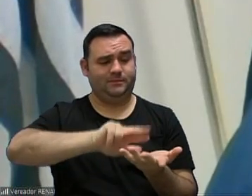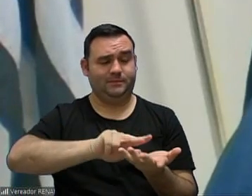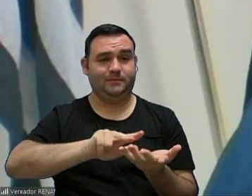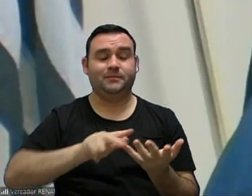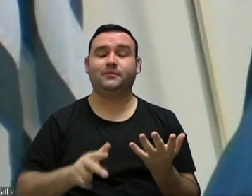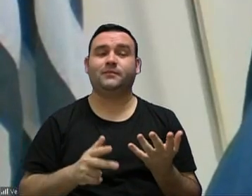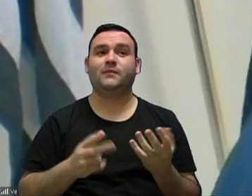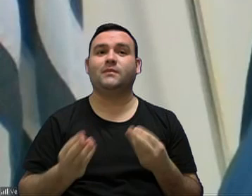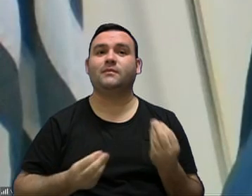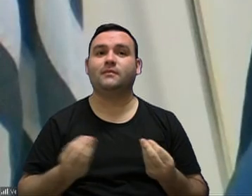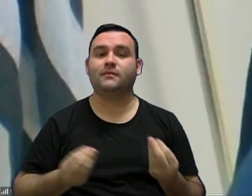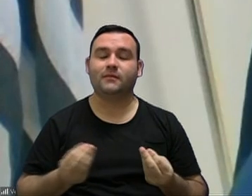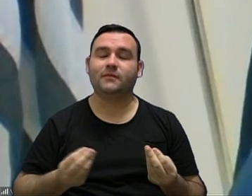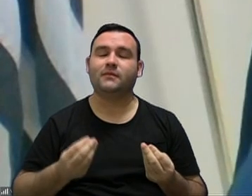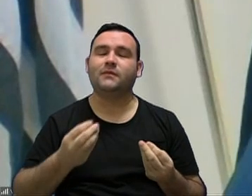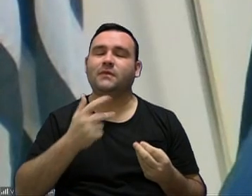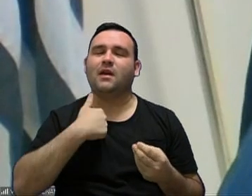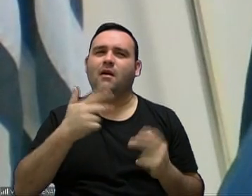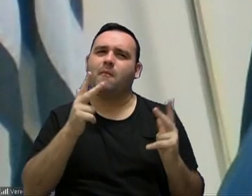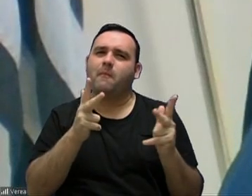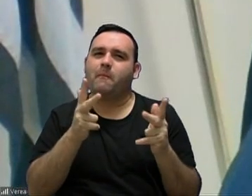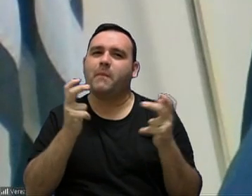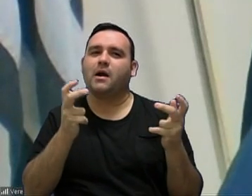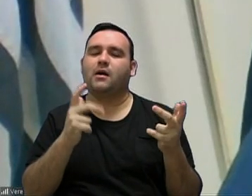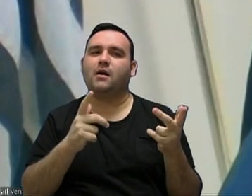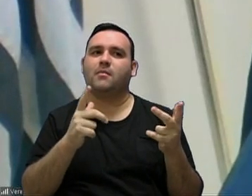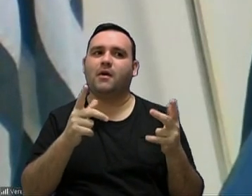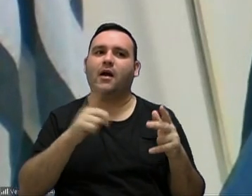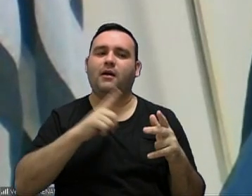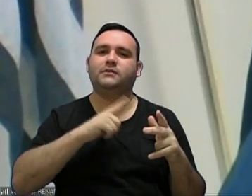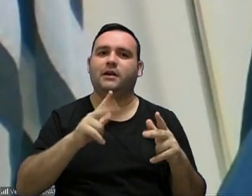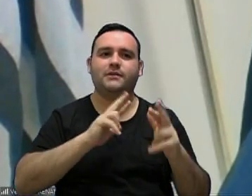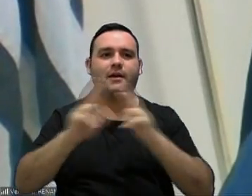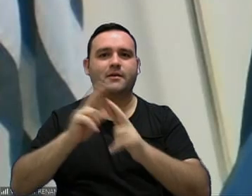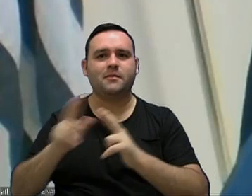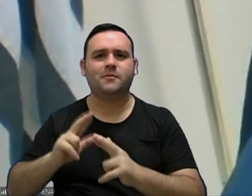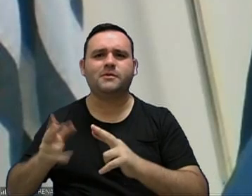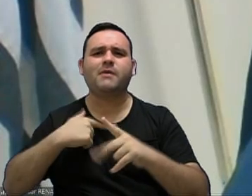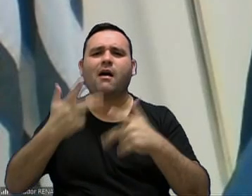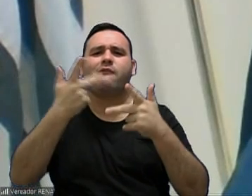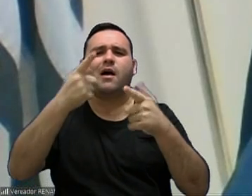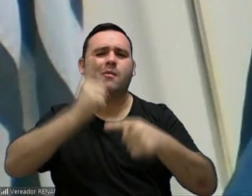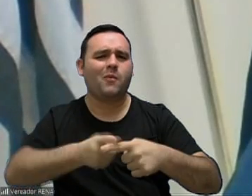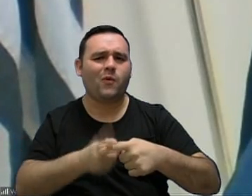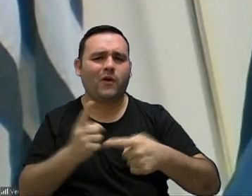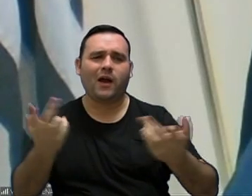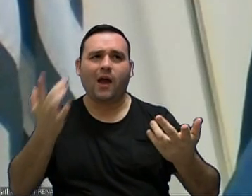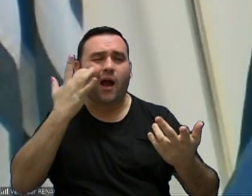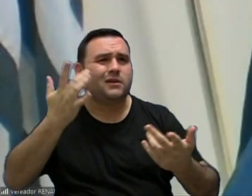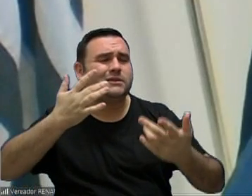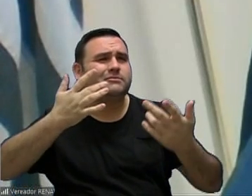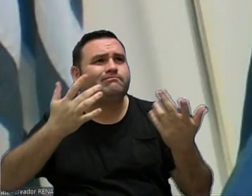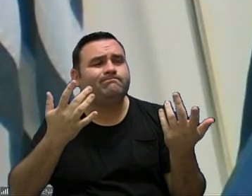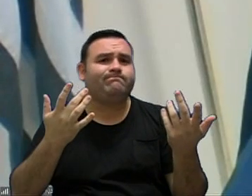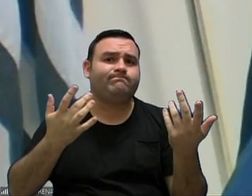eu vejo que surtiu resultado. Por que eu estou falando isso, presidente? Não é